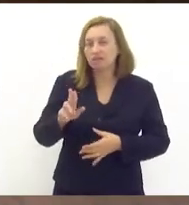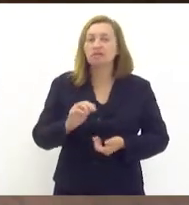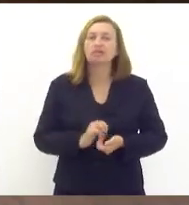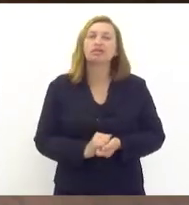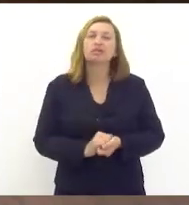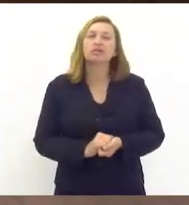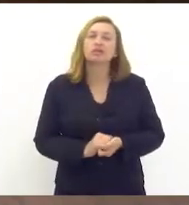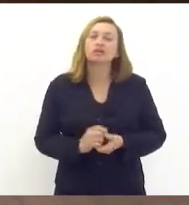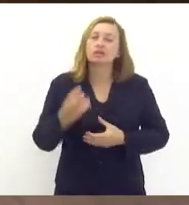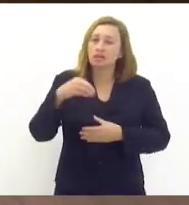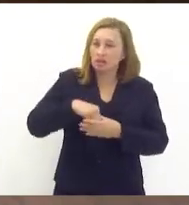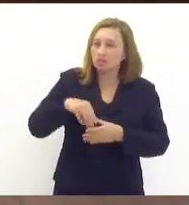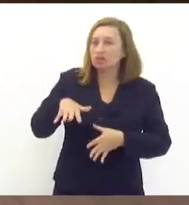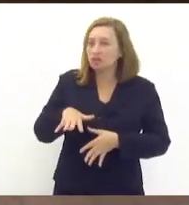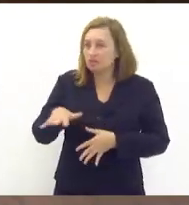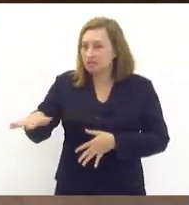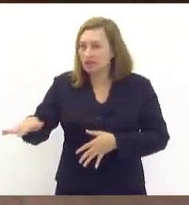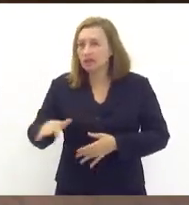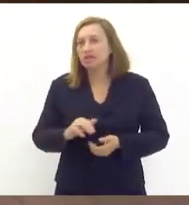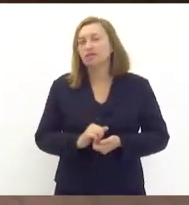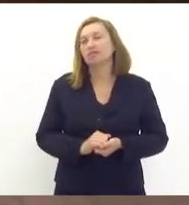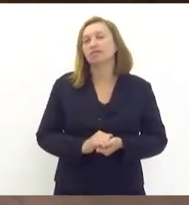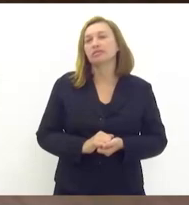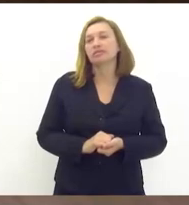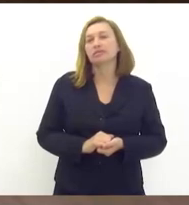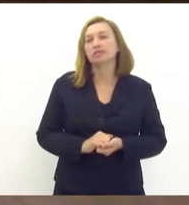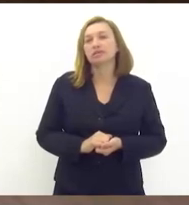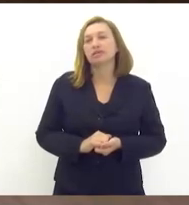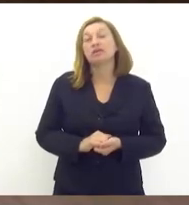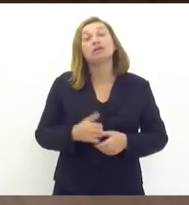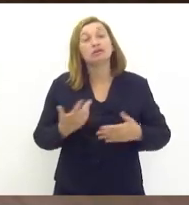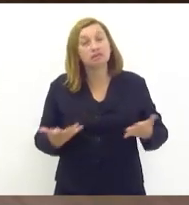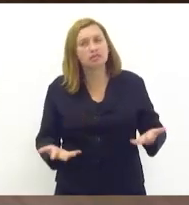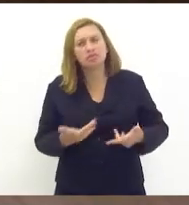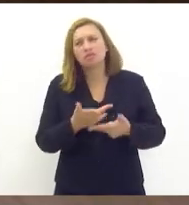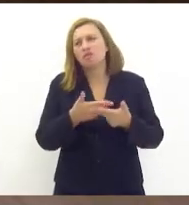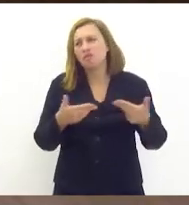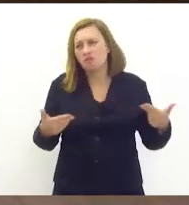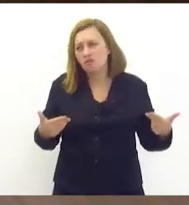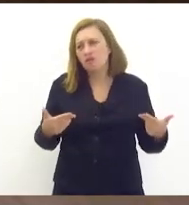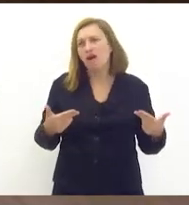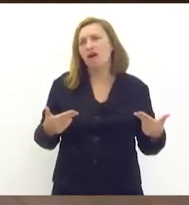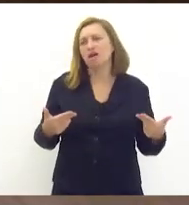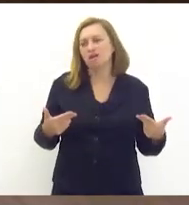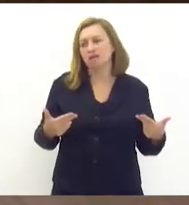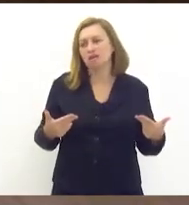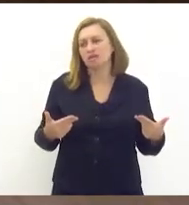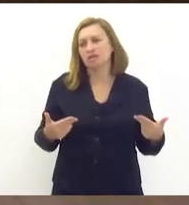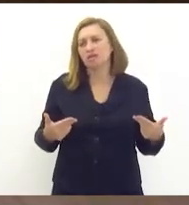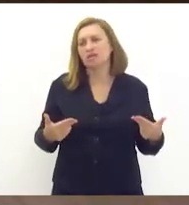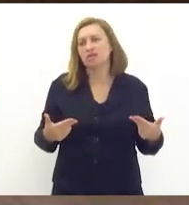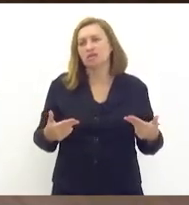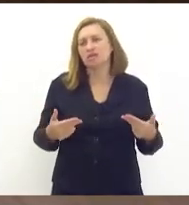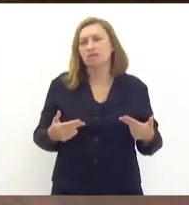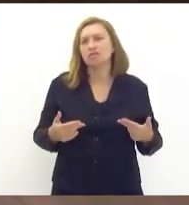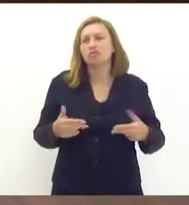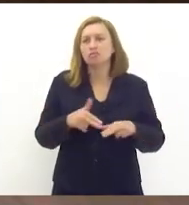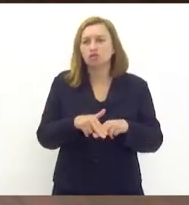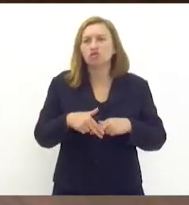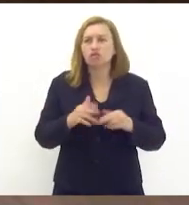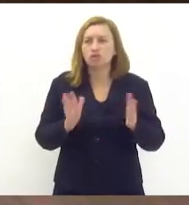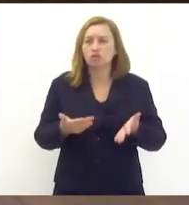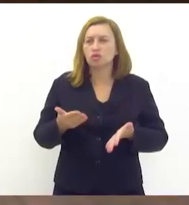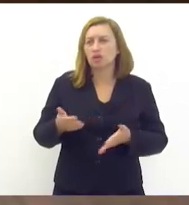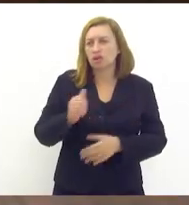dentro e desses território Então são várias as especificidades hoje que o estudante